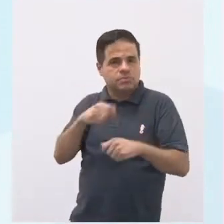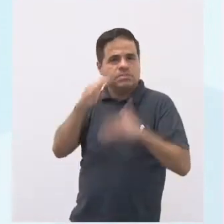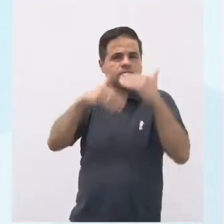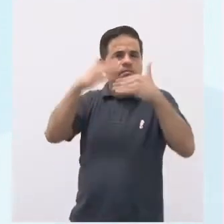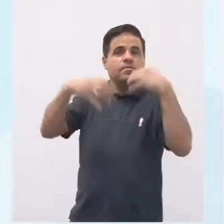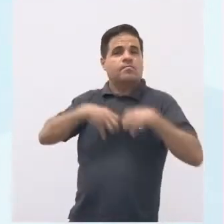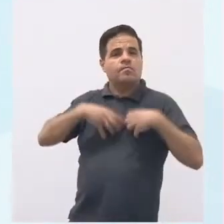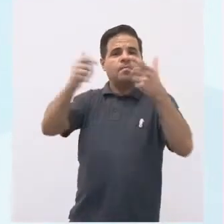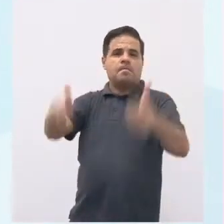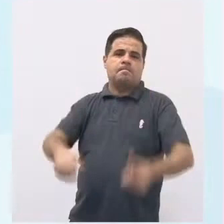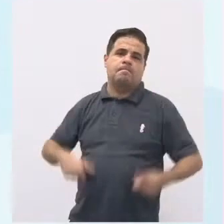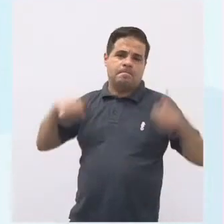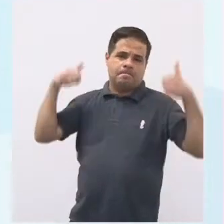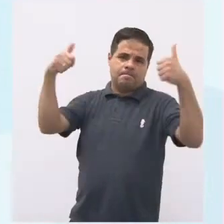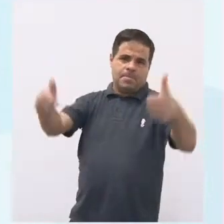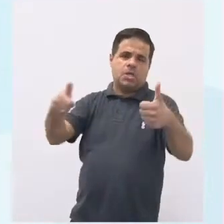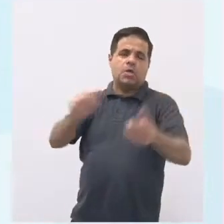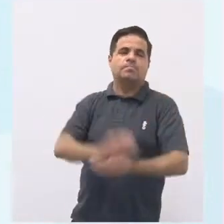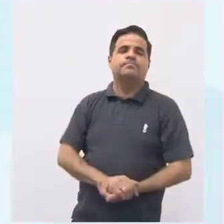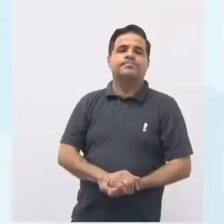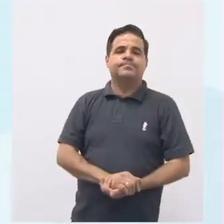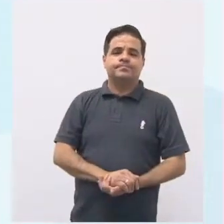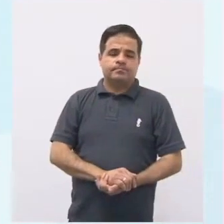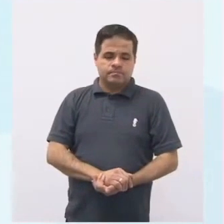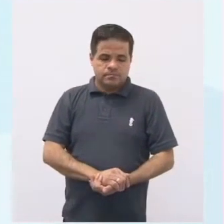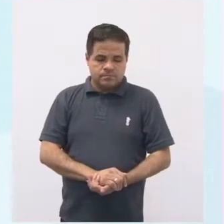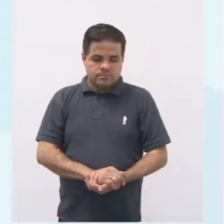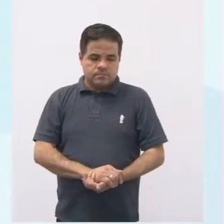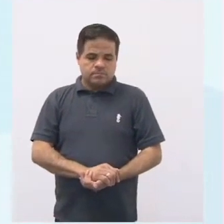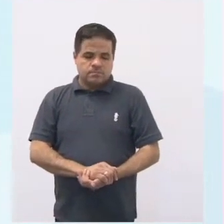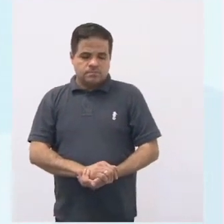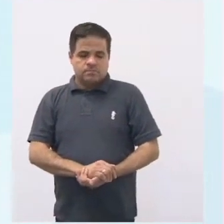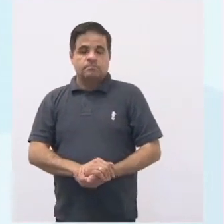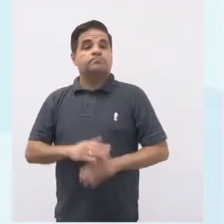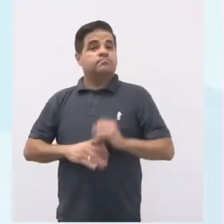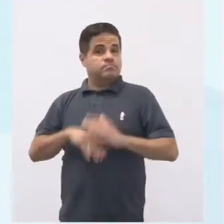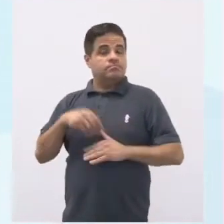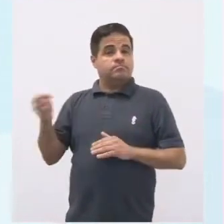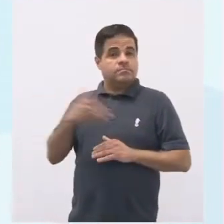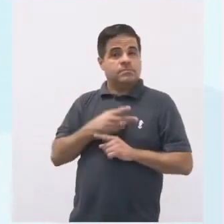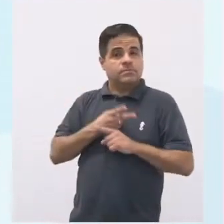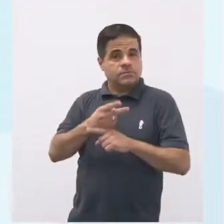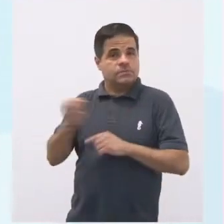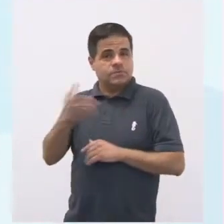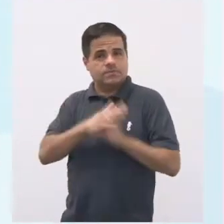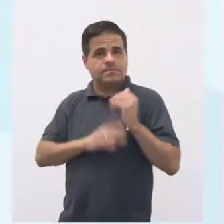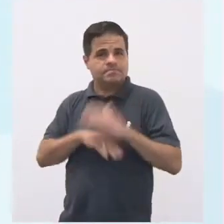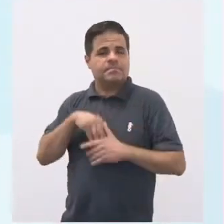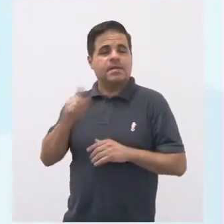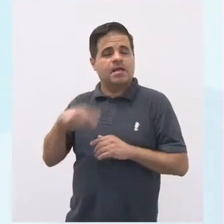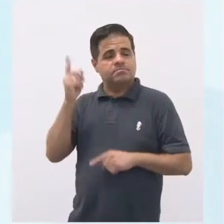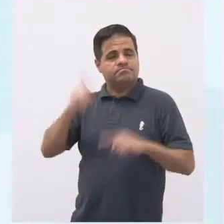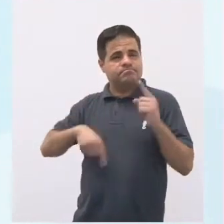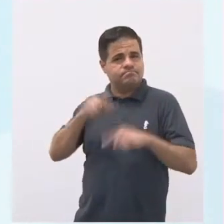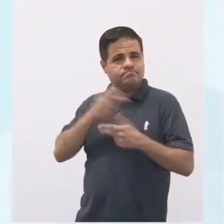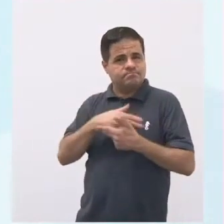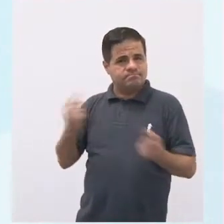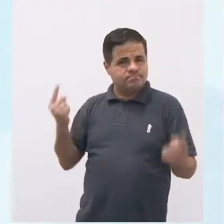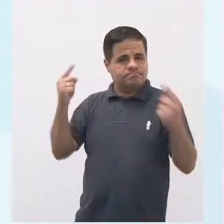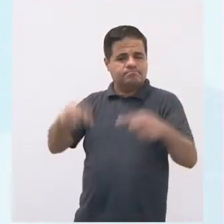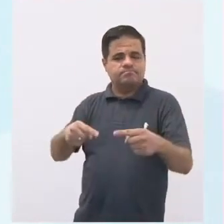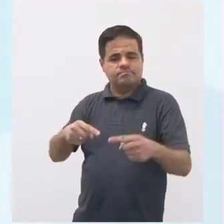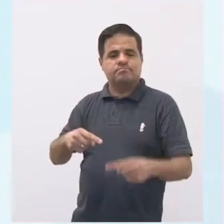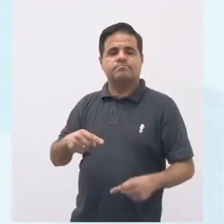da melhor forma. E um item aqui é a inovação com princípio na busca de novas práticas e recursos para o enfrentamento